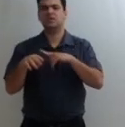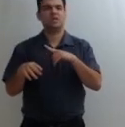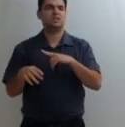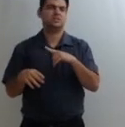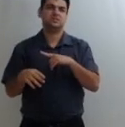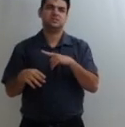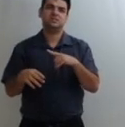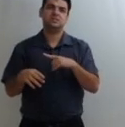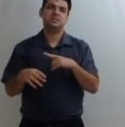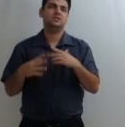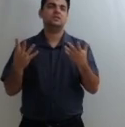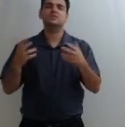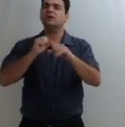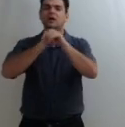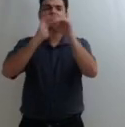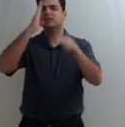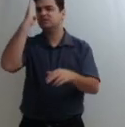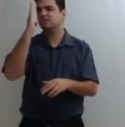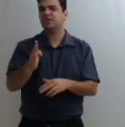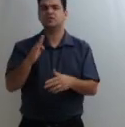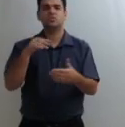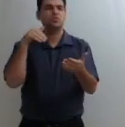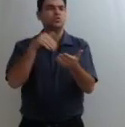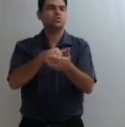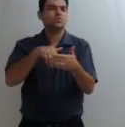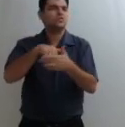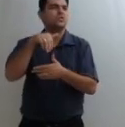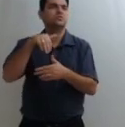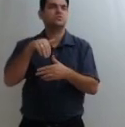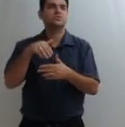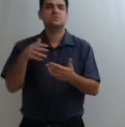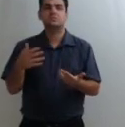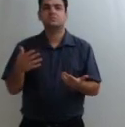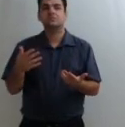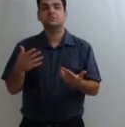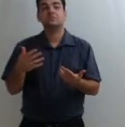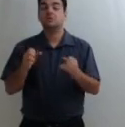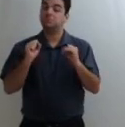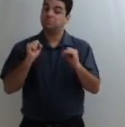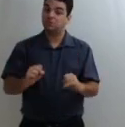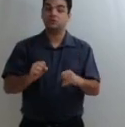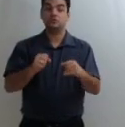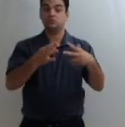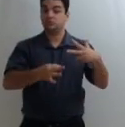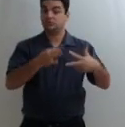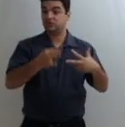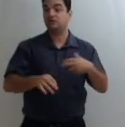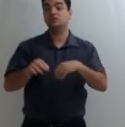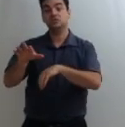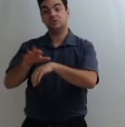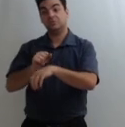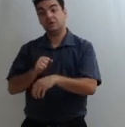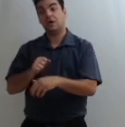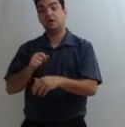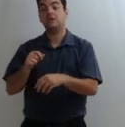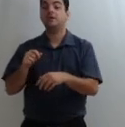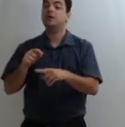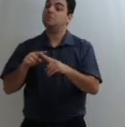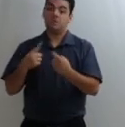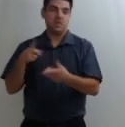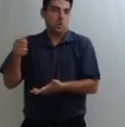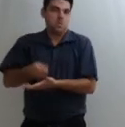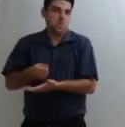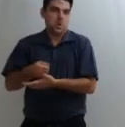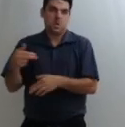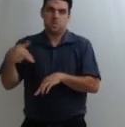só esclarecer no final do voto que, embora possa o judiciário chamar a realização de prova, ninguém é obrigado a produzir provas. Não